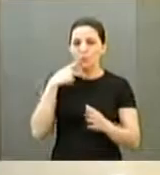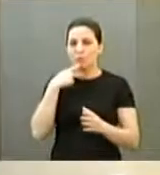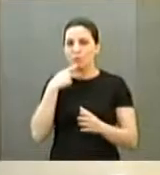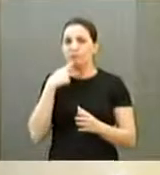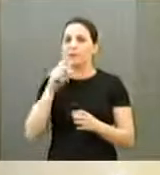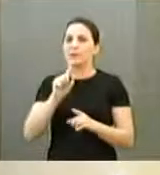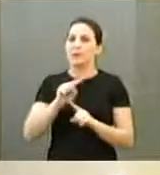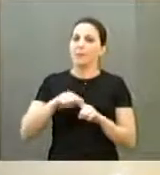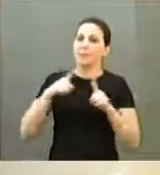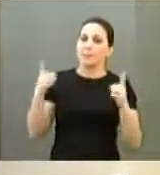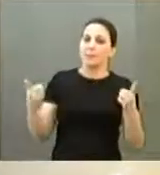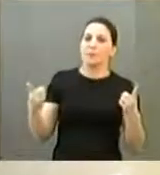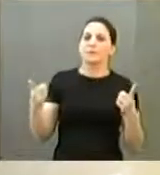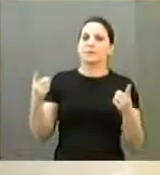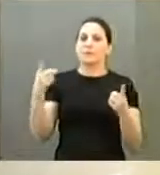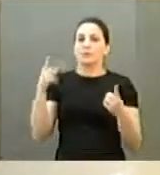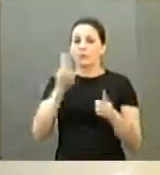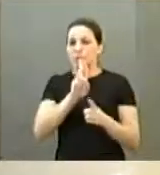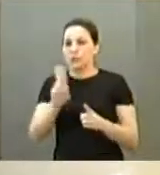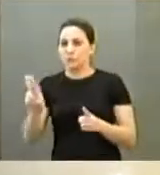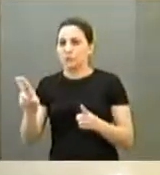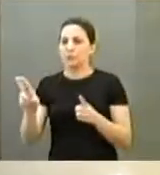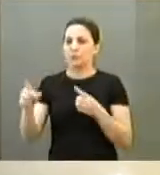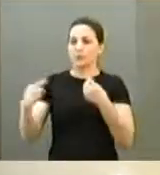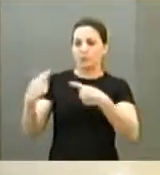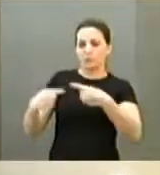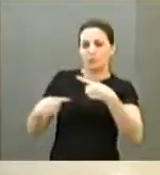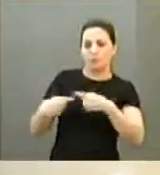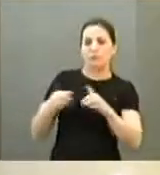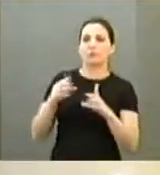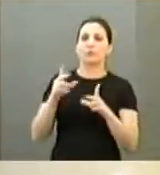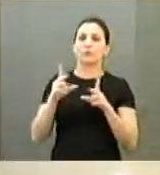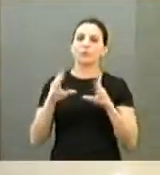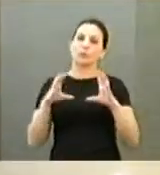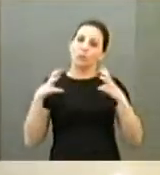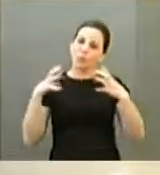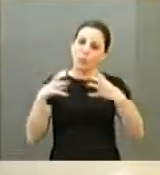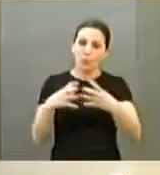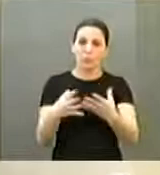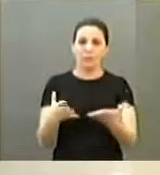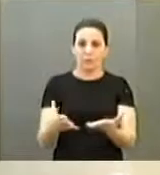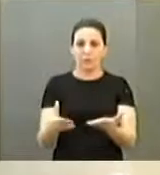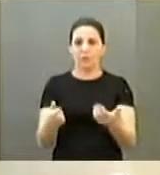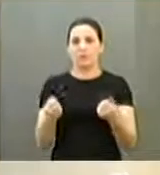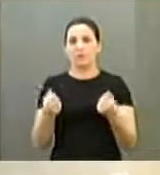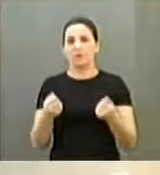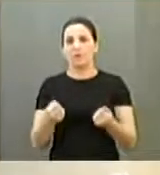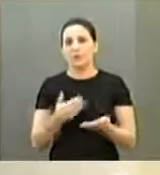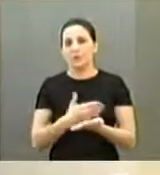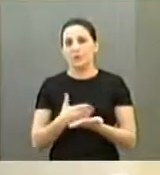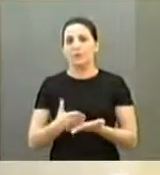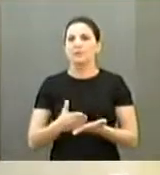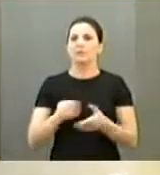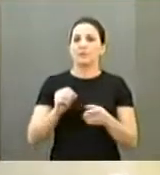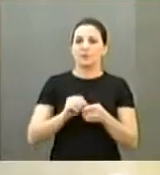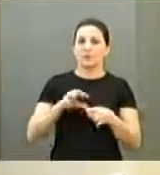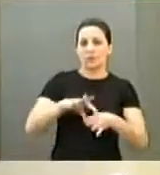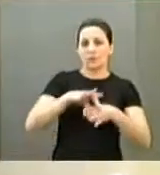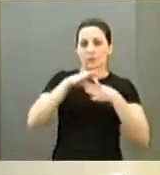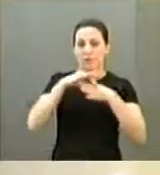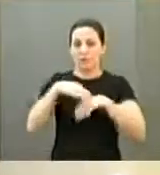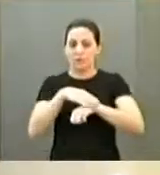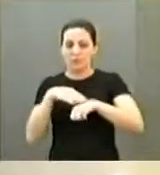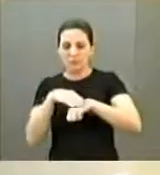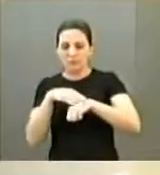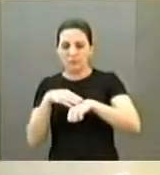se colocam para que sejam construídos e discutidos com a comunidade. É isso que eu pretendo fazer a partir de agora, conversar com as lideranças da nossa